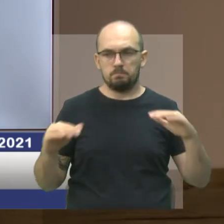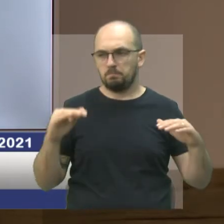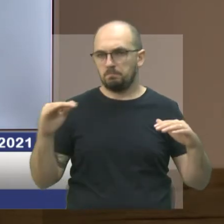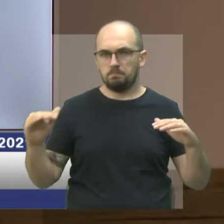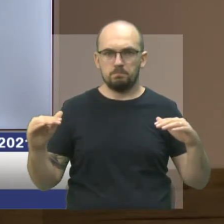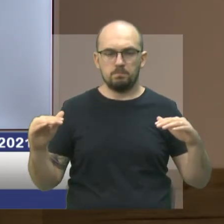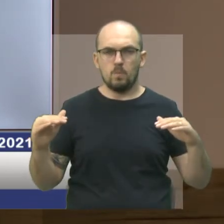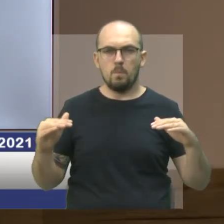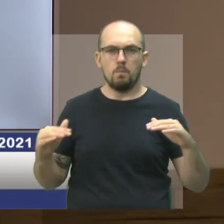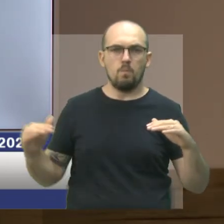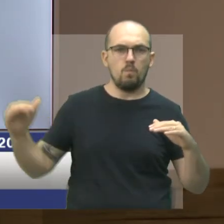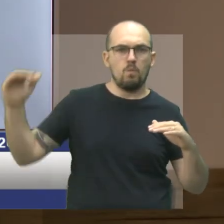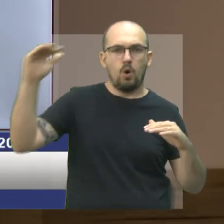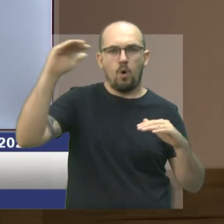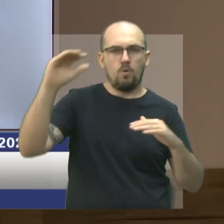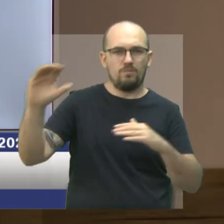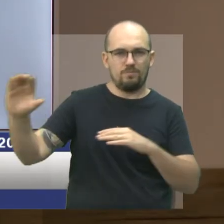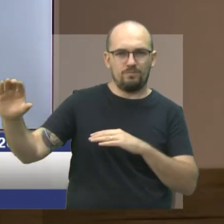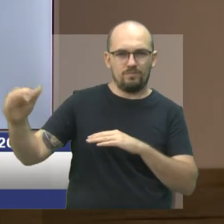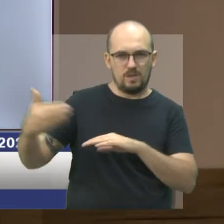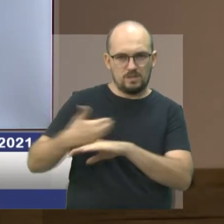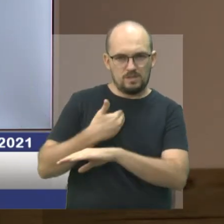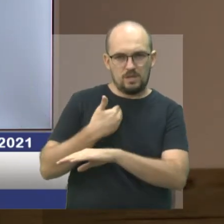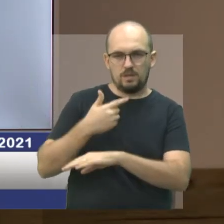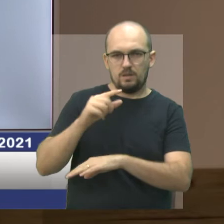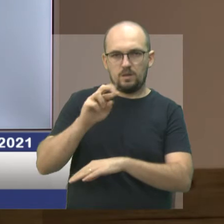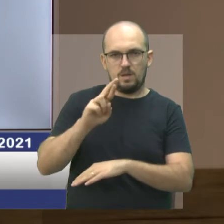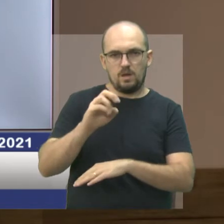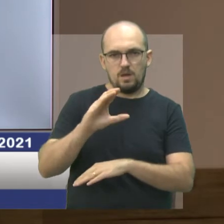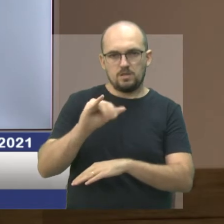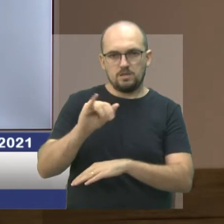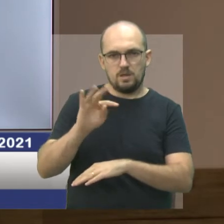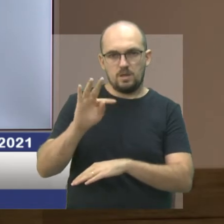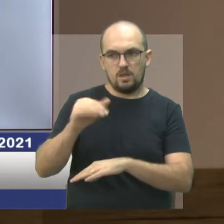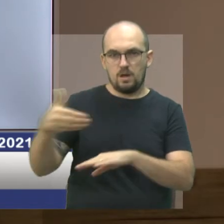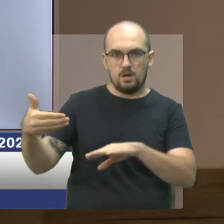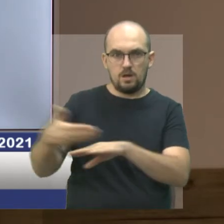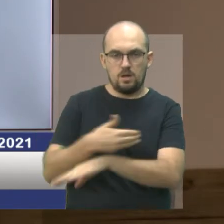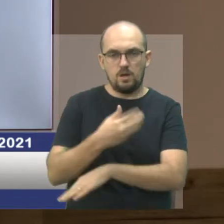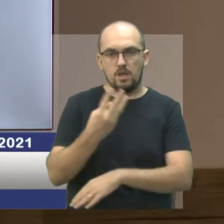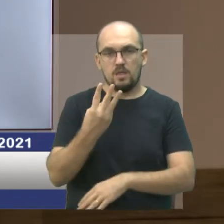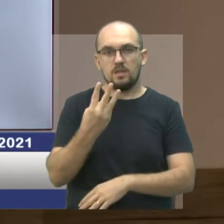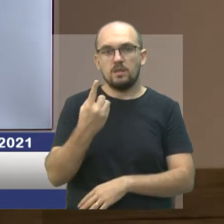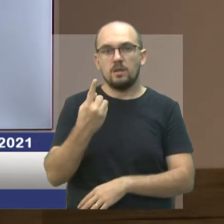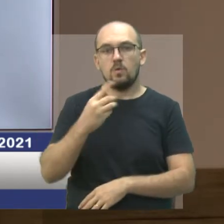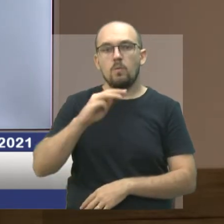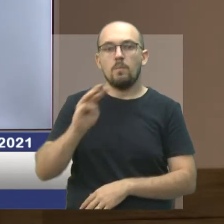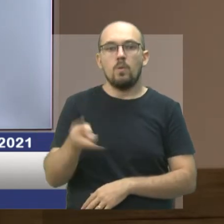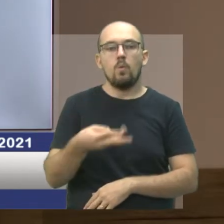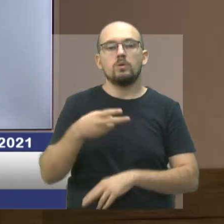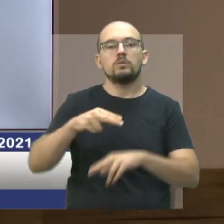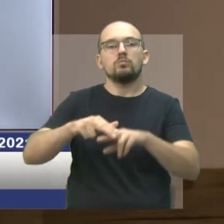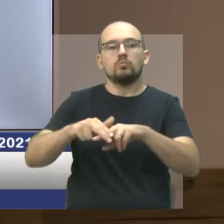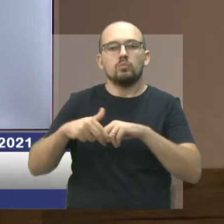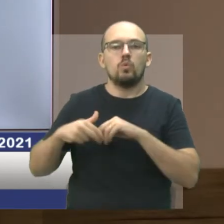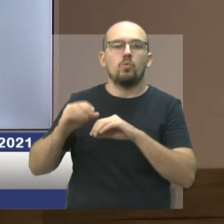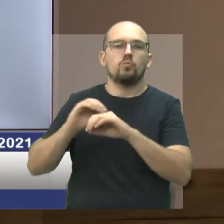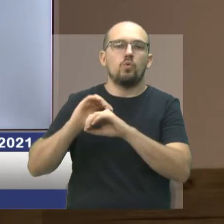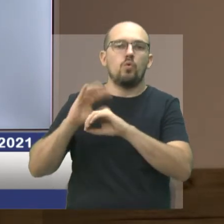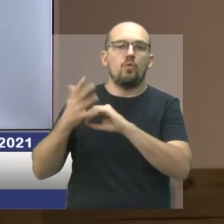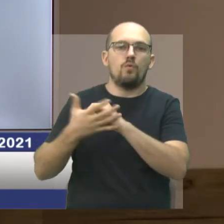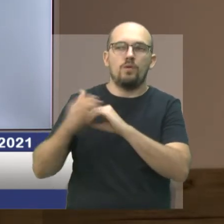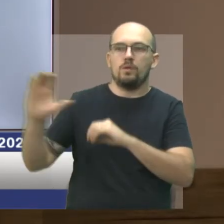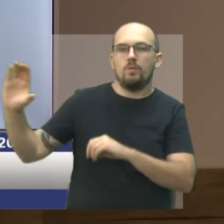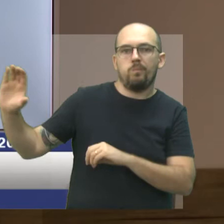grande aumento da receita se deu basicamente a aproximadamente 31 milhões de recursos do Covid e